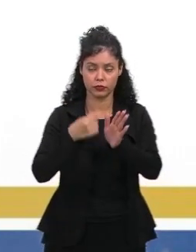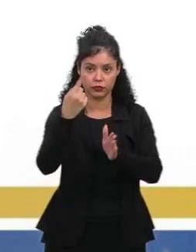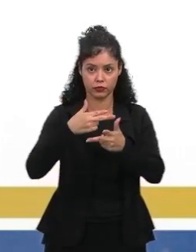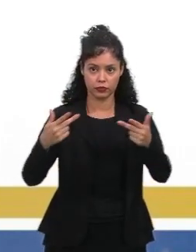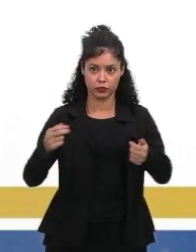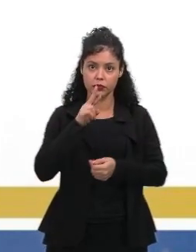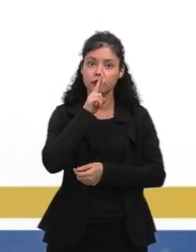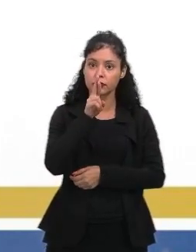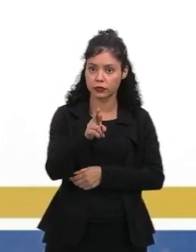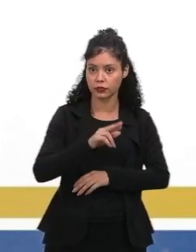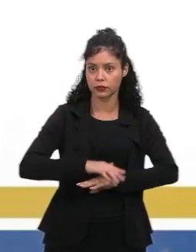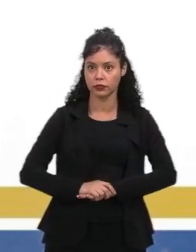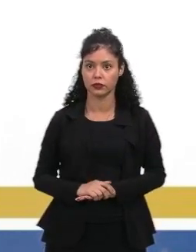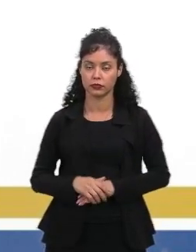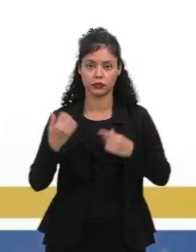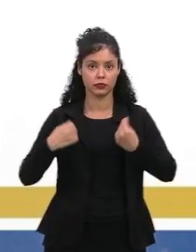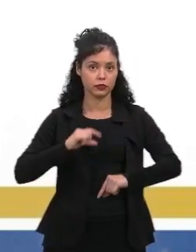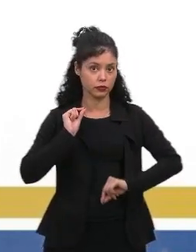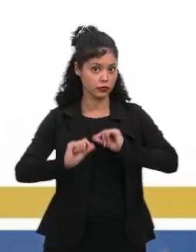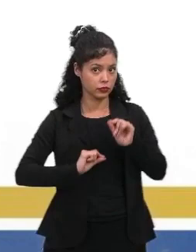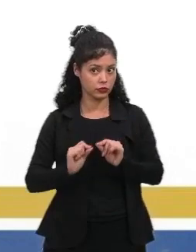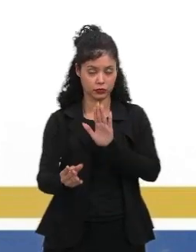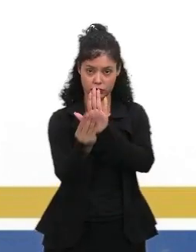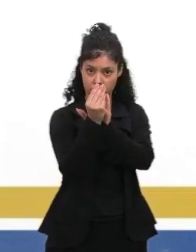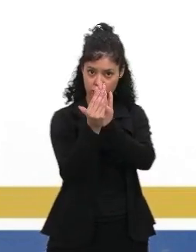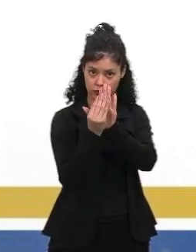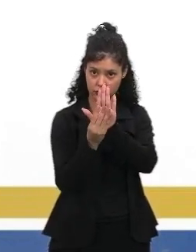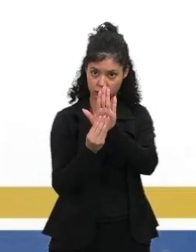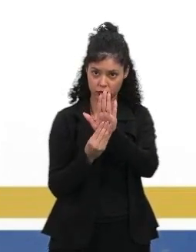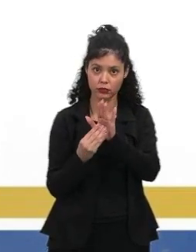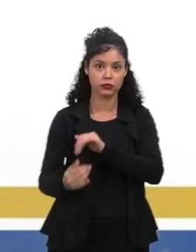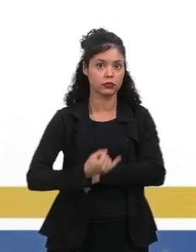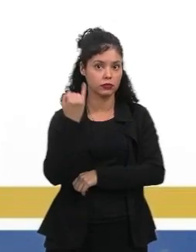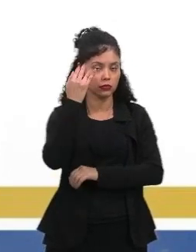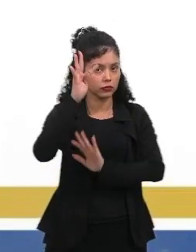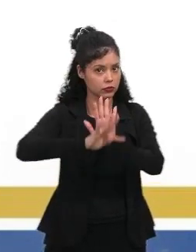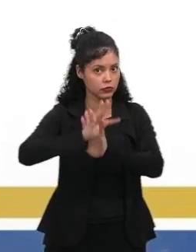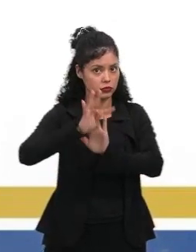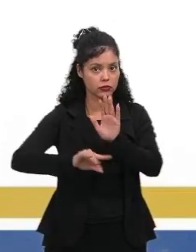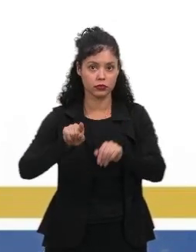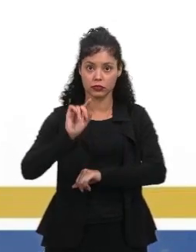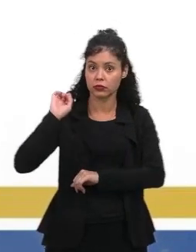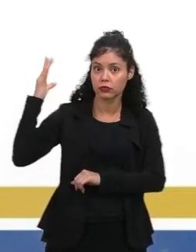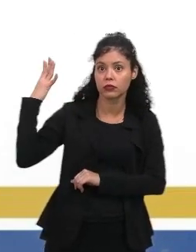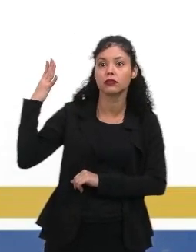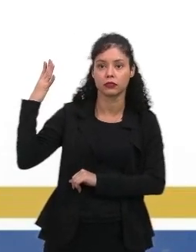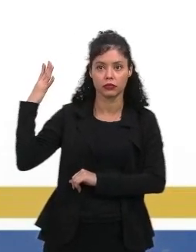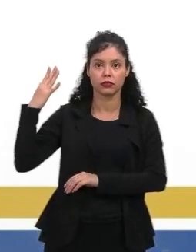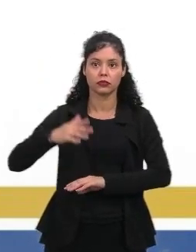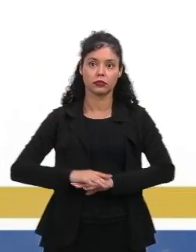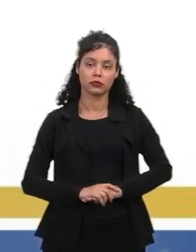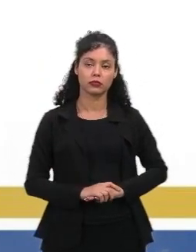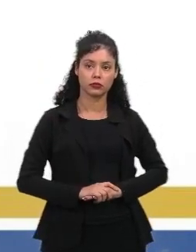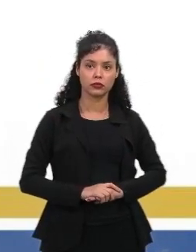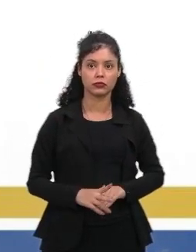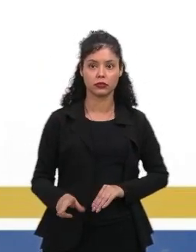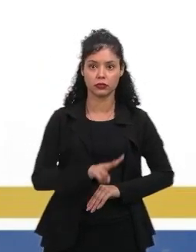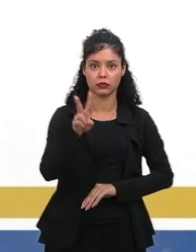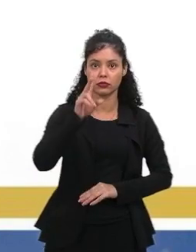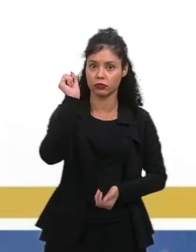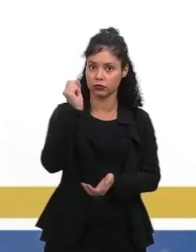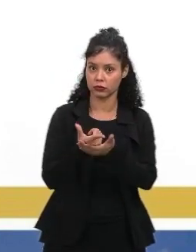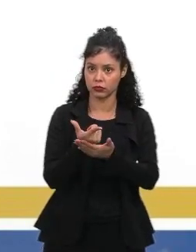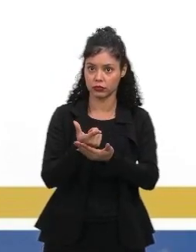resolução dessa questão, é necessário destacar os dados mais importantes desse texto. Nesse caso, temos aqui o valor à